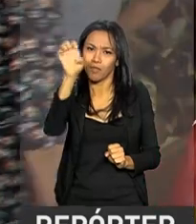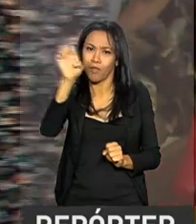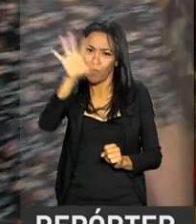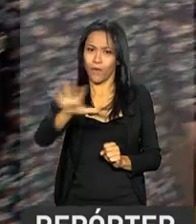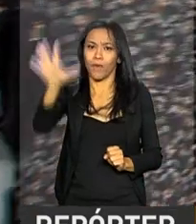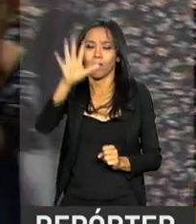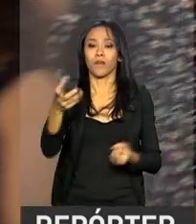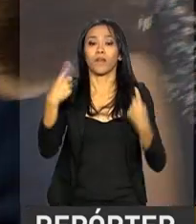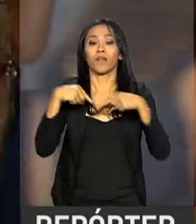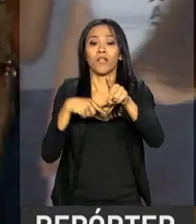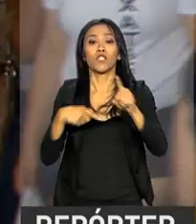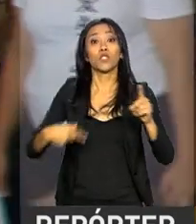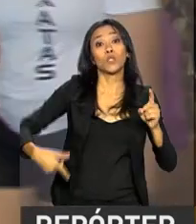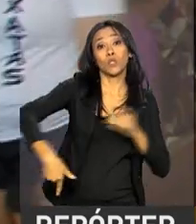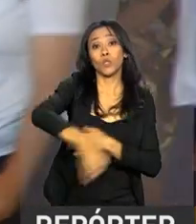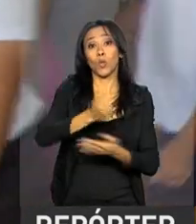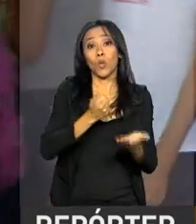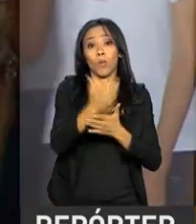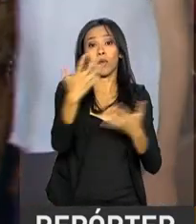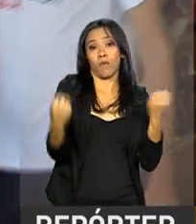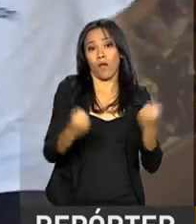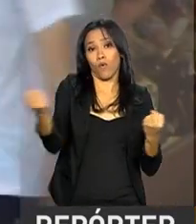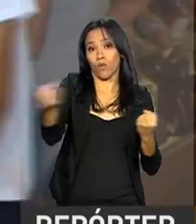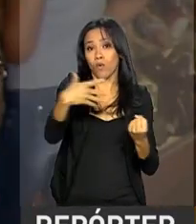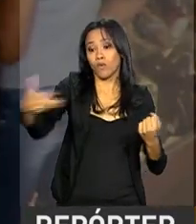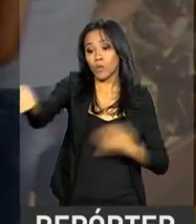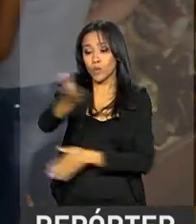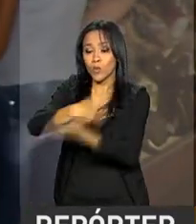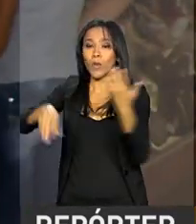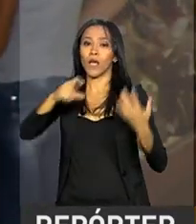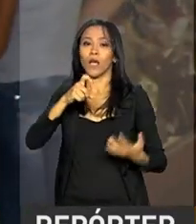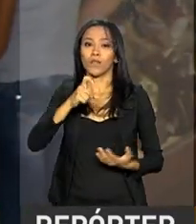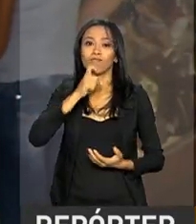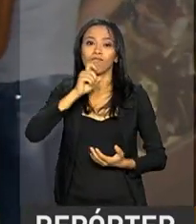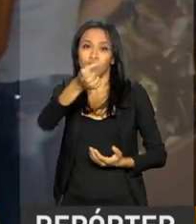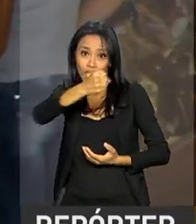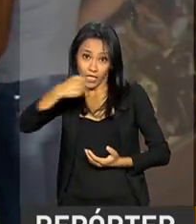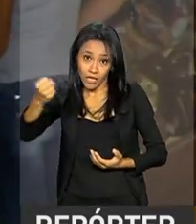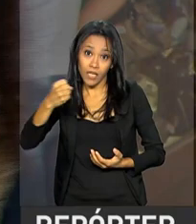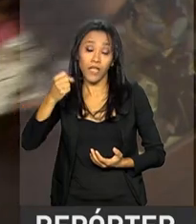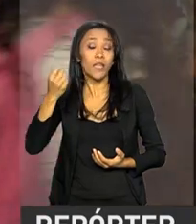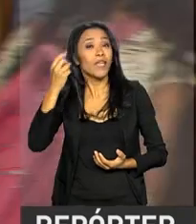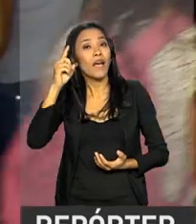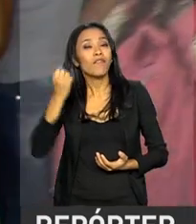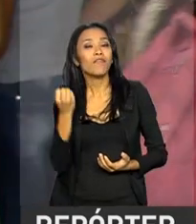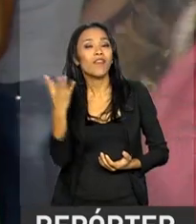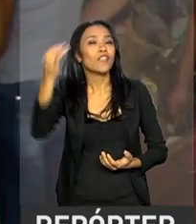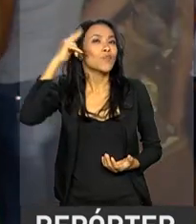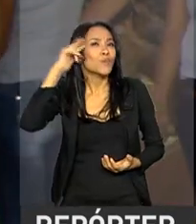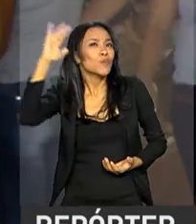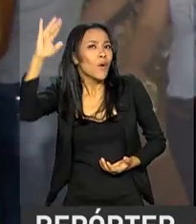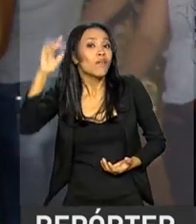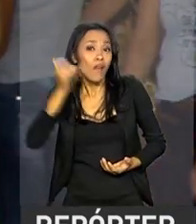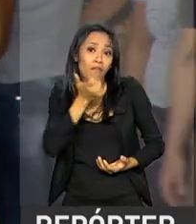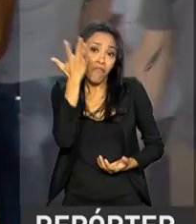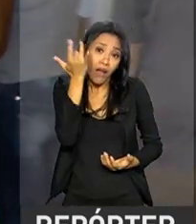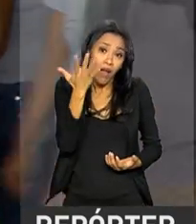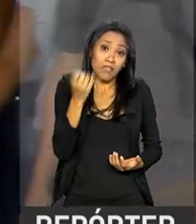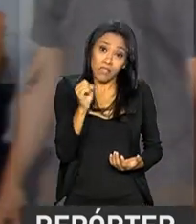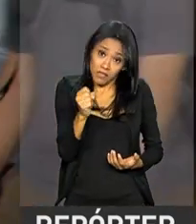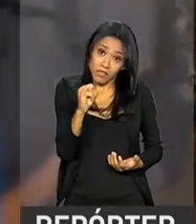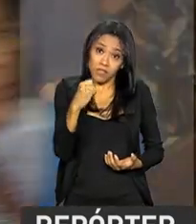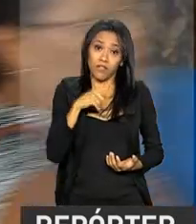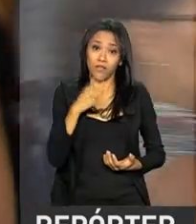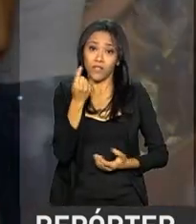novo trocar a geladeira fazer aquela viagem dos sonhos tudo isso fica mais fácil se você já tiver o dinheiro guardado